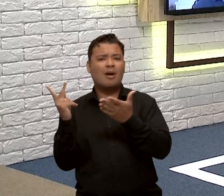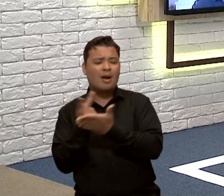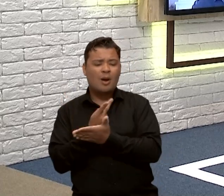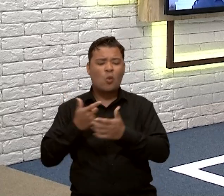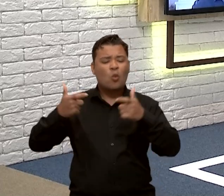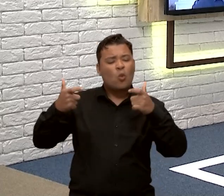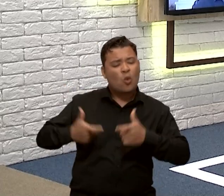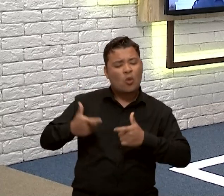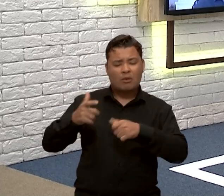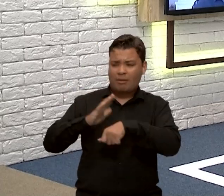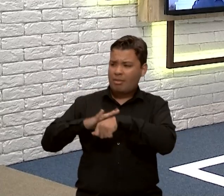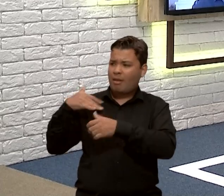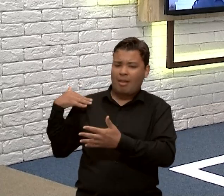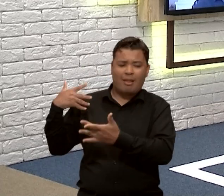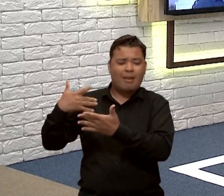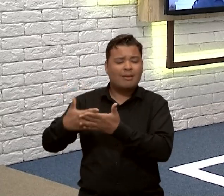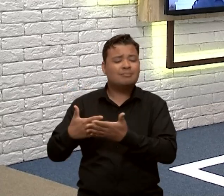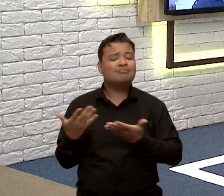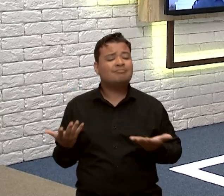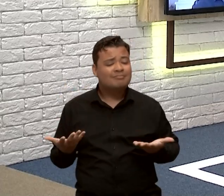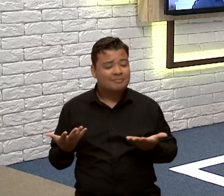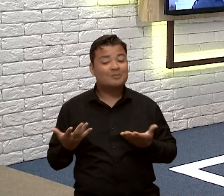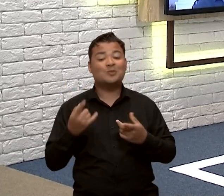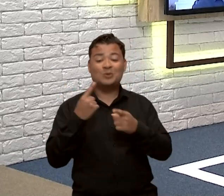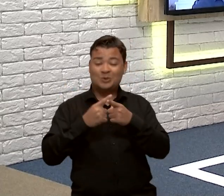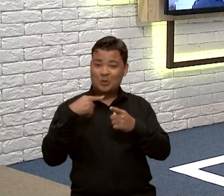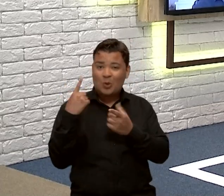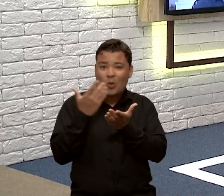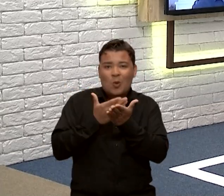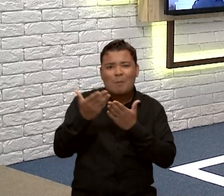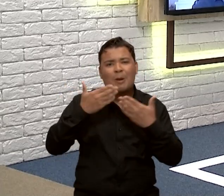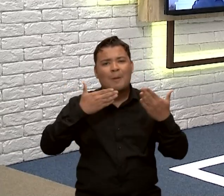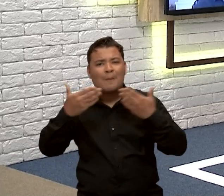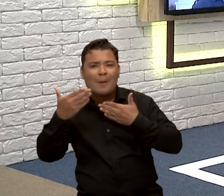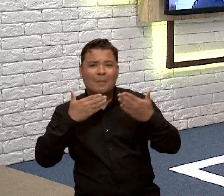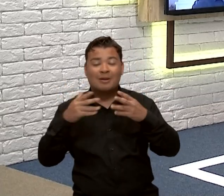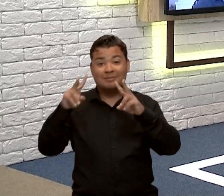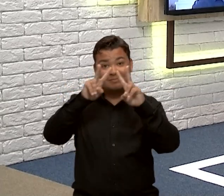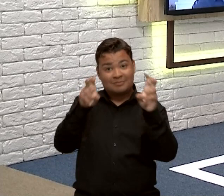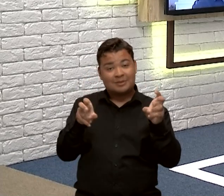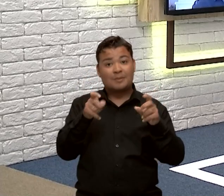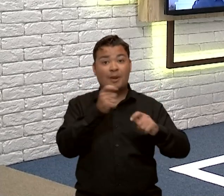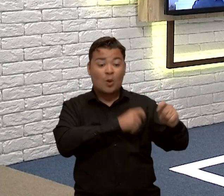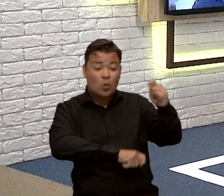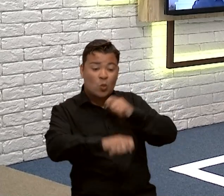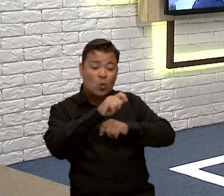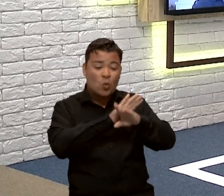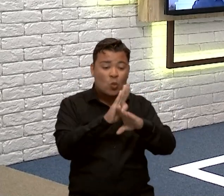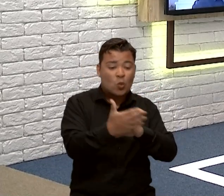funciona, há quanto tempo que é desenvolvido, só para a gente começar essa conversa sobre economia solidária.